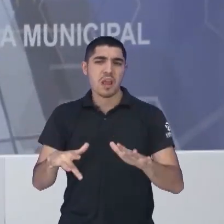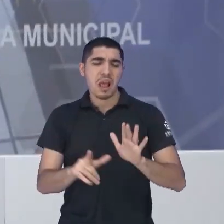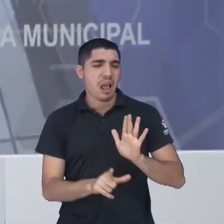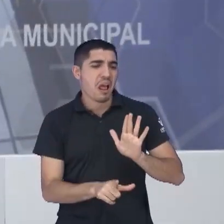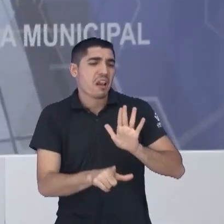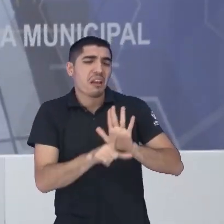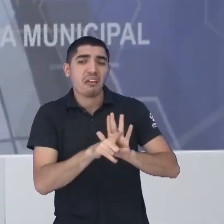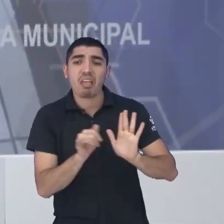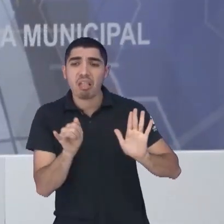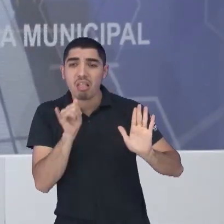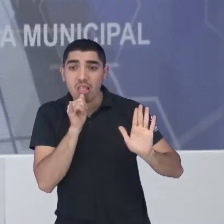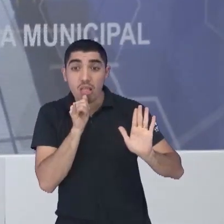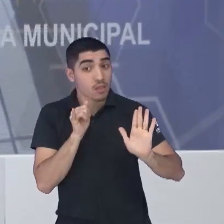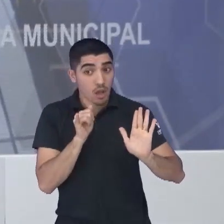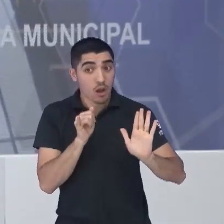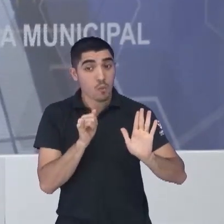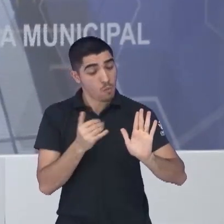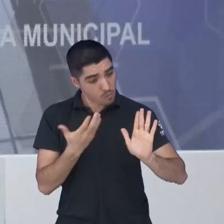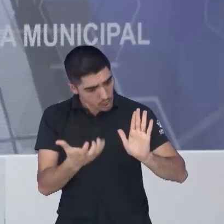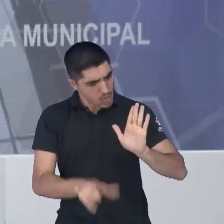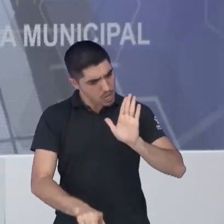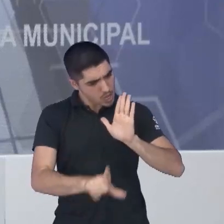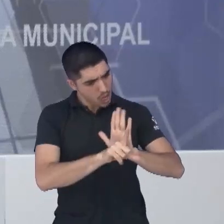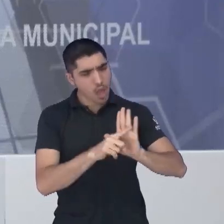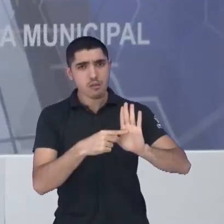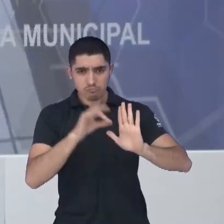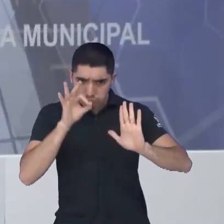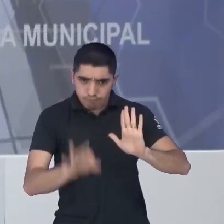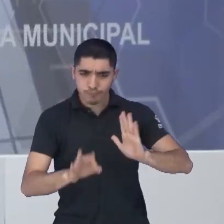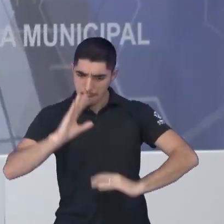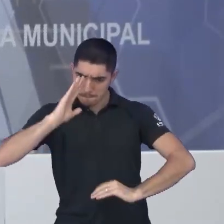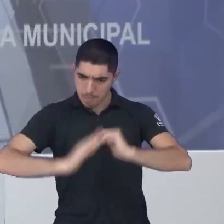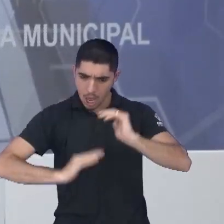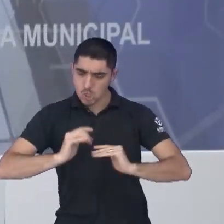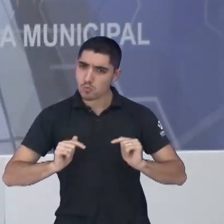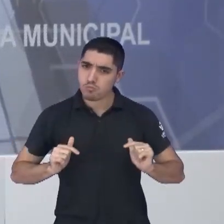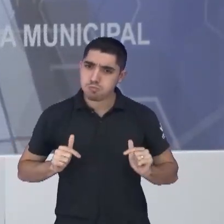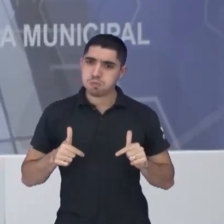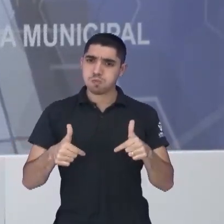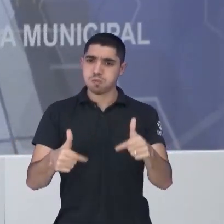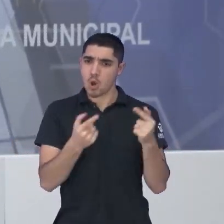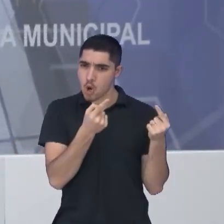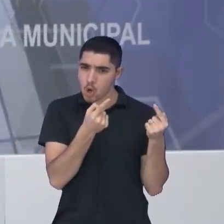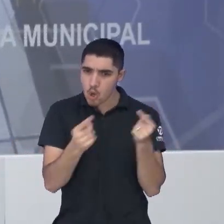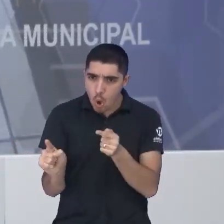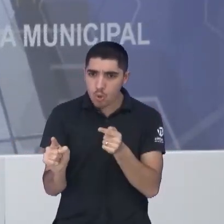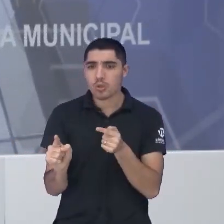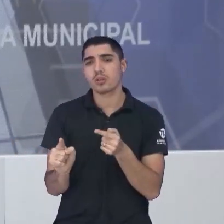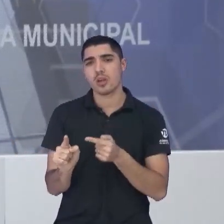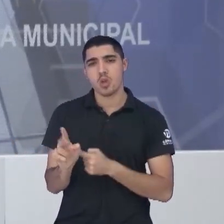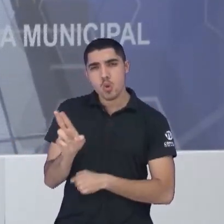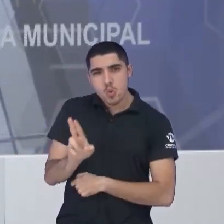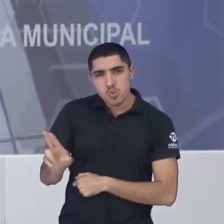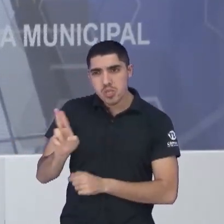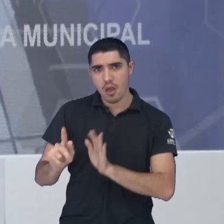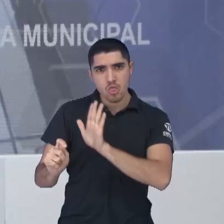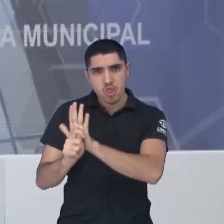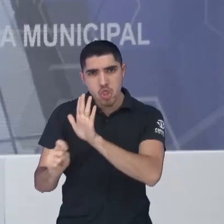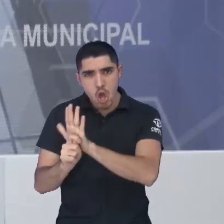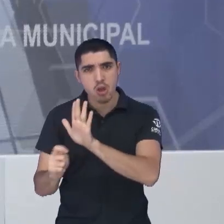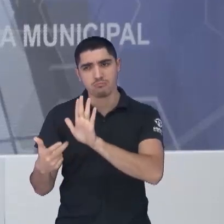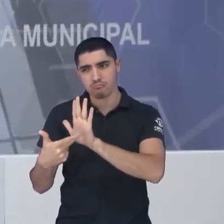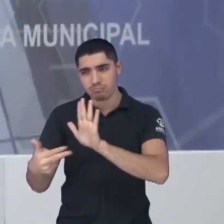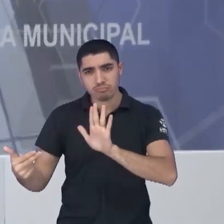simbólica. Eu quero uma lei que, de fato, traga efetividade ao combate ao uso da droga nos